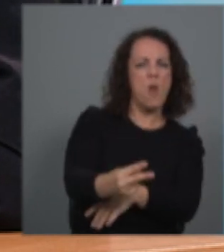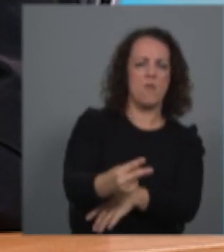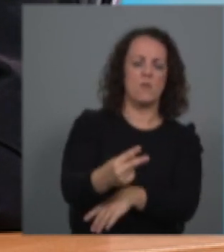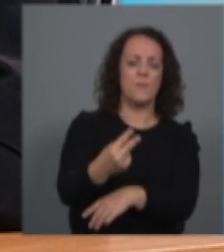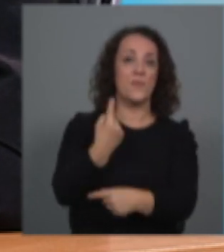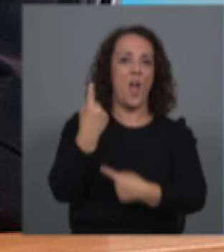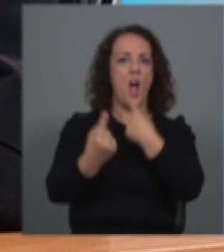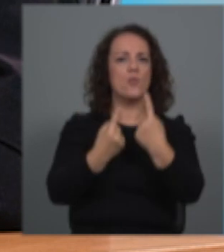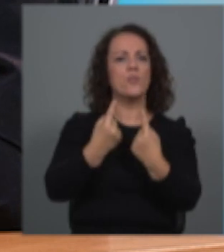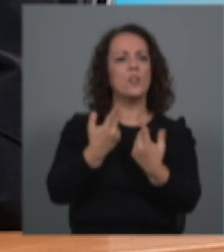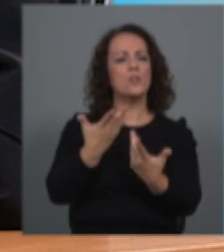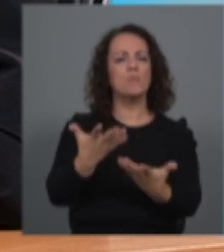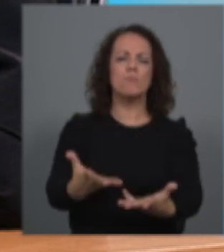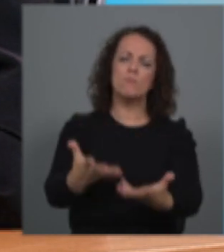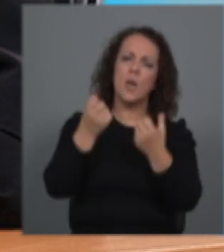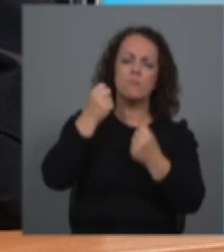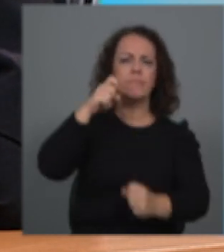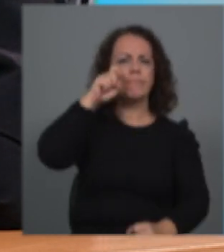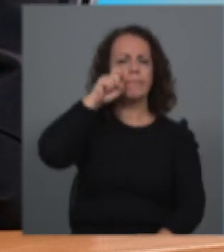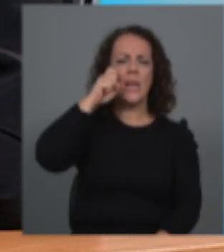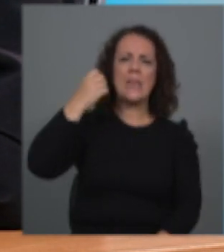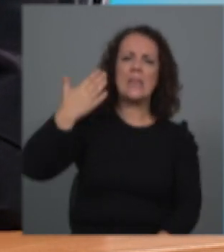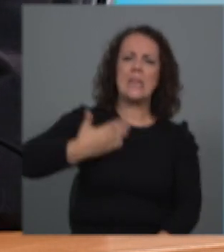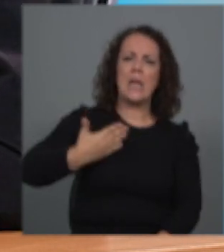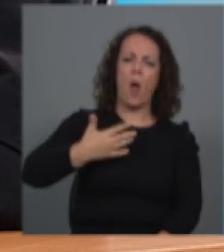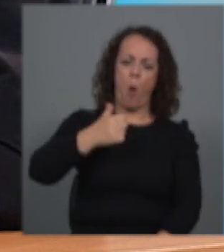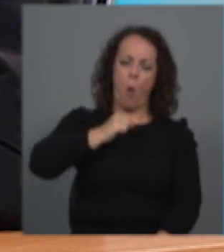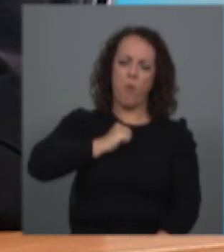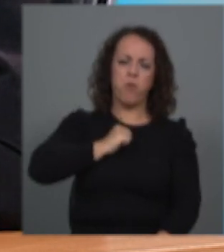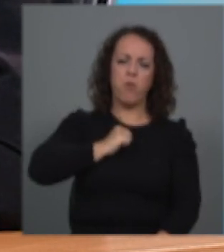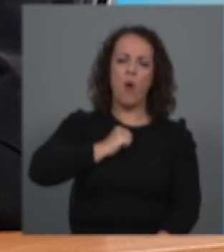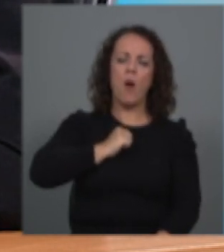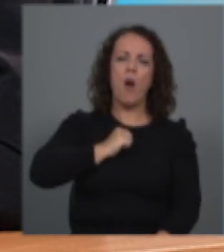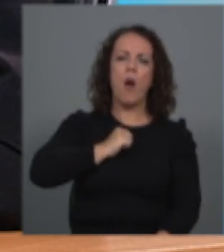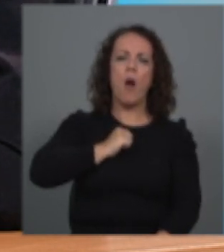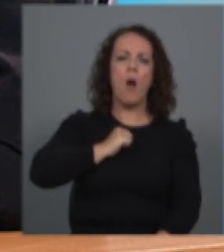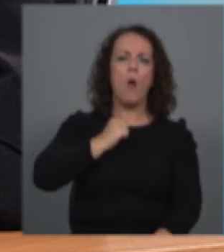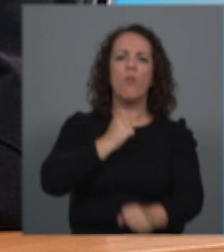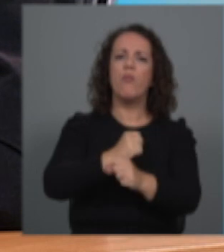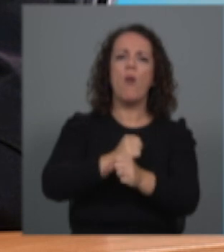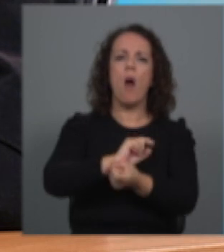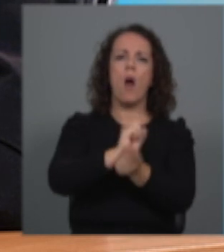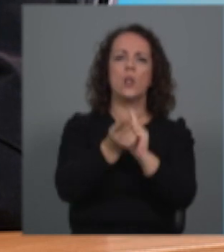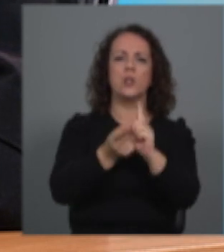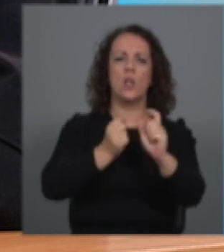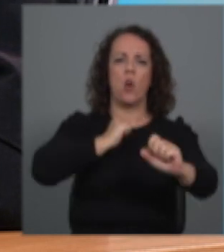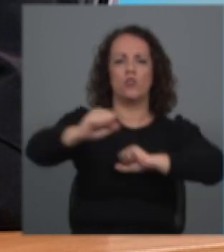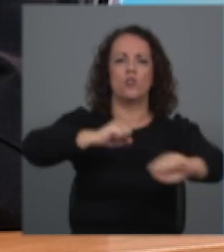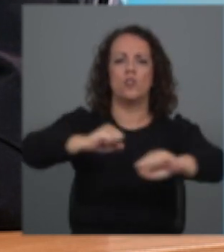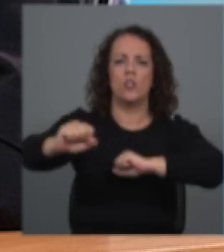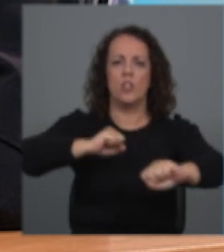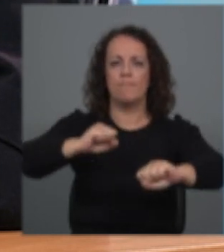os nossos direitos atacando. Eis que Francisco pode